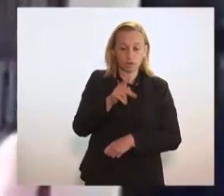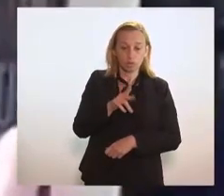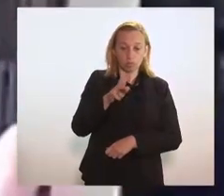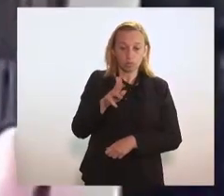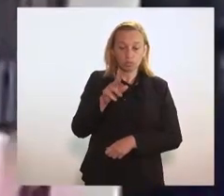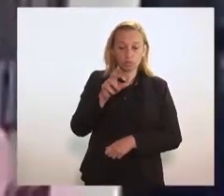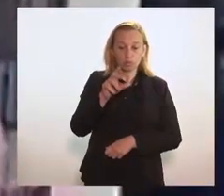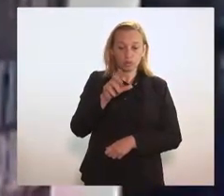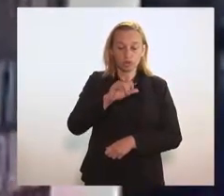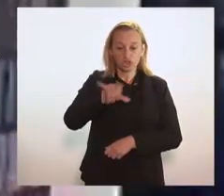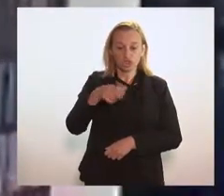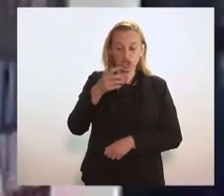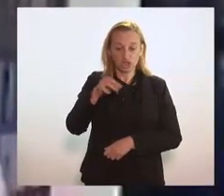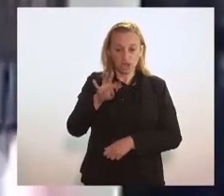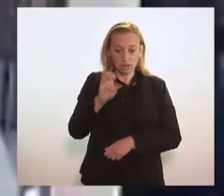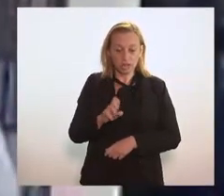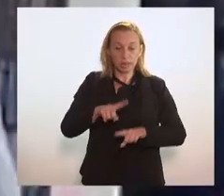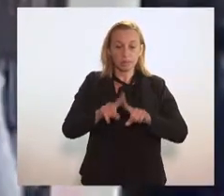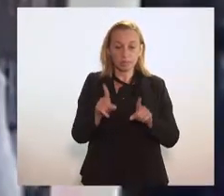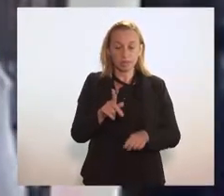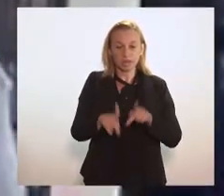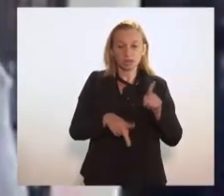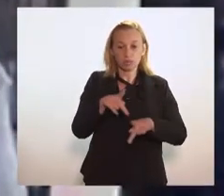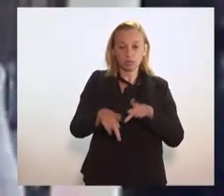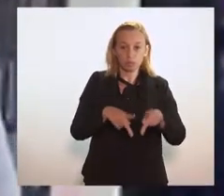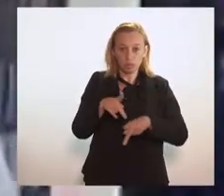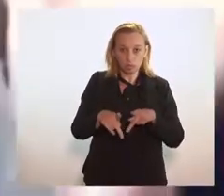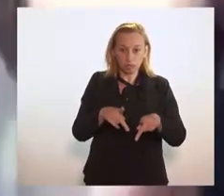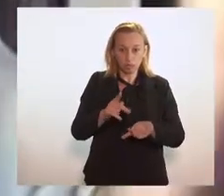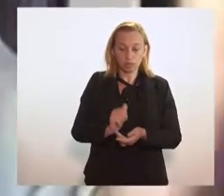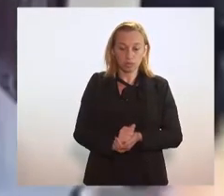mas a população na sua totalidade